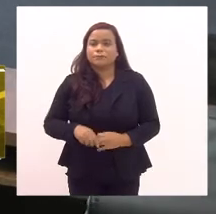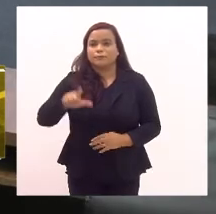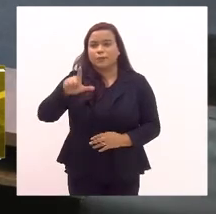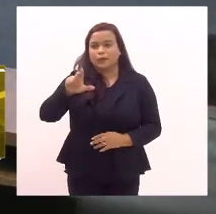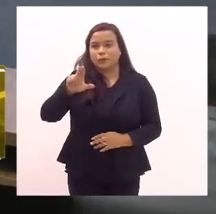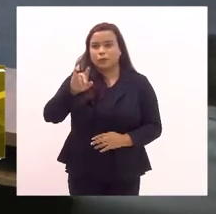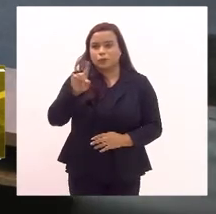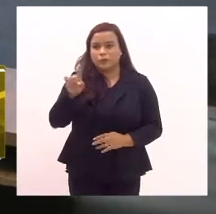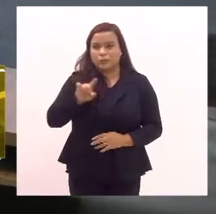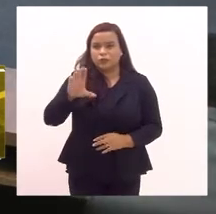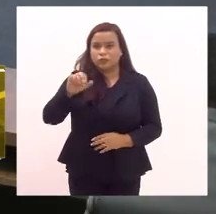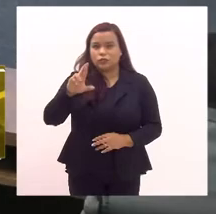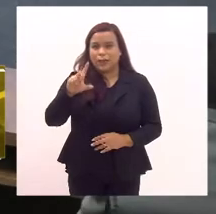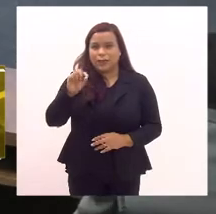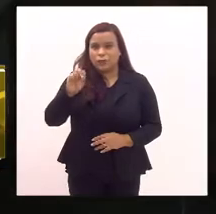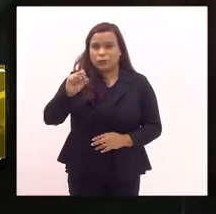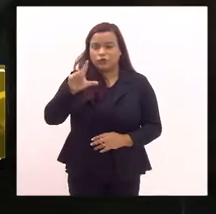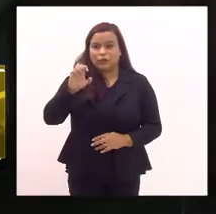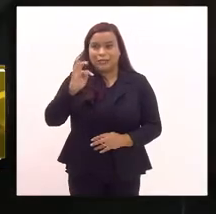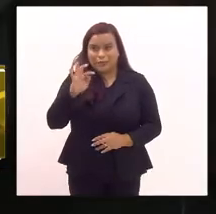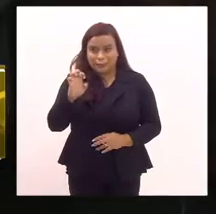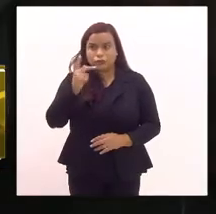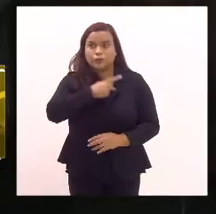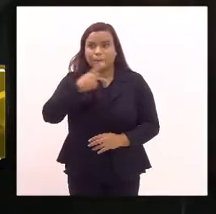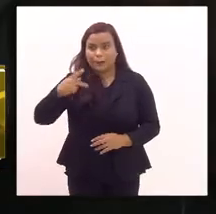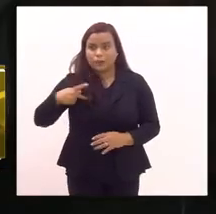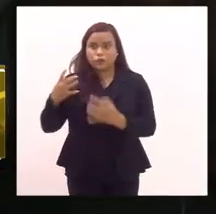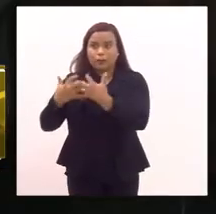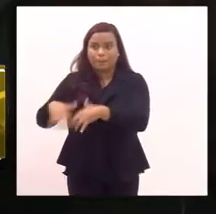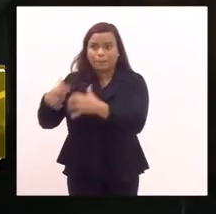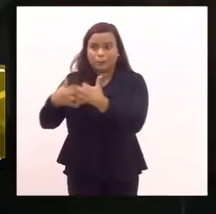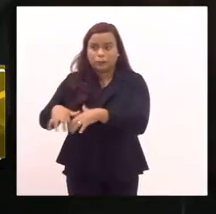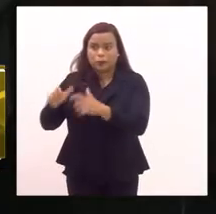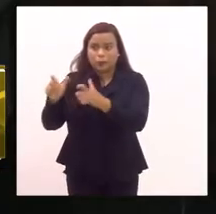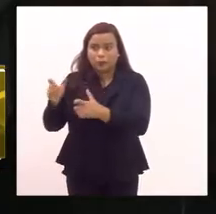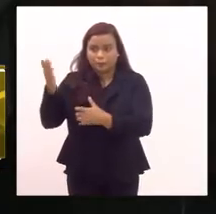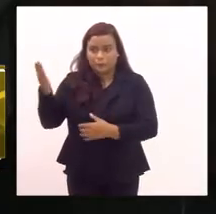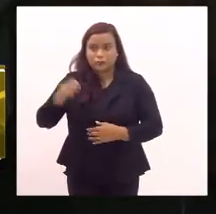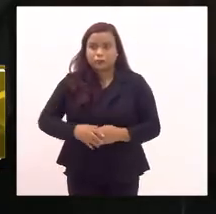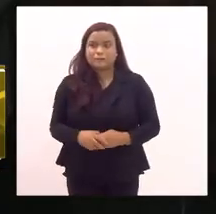Luiz Carlos Leite, pastor de Petrópolis.